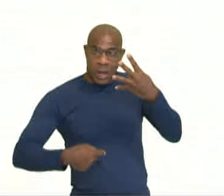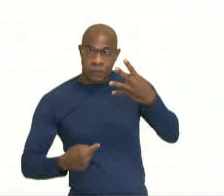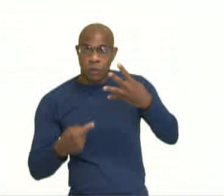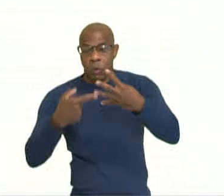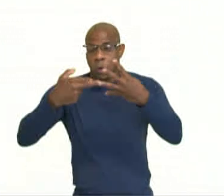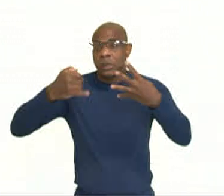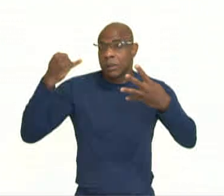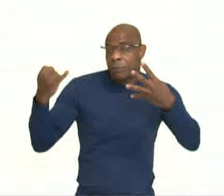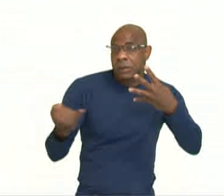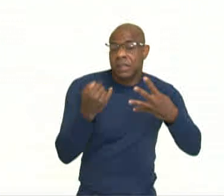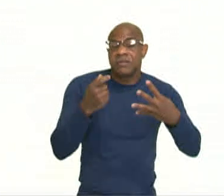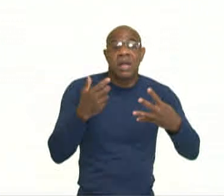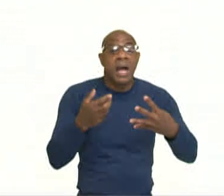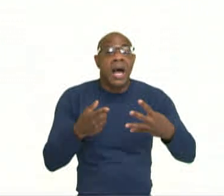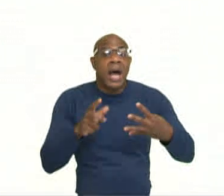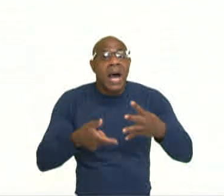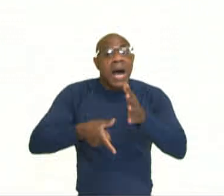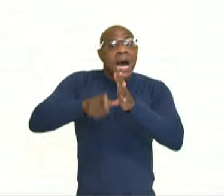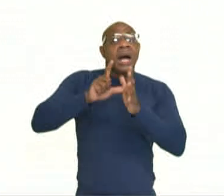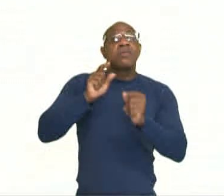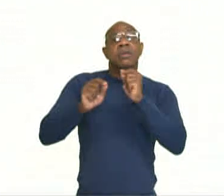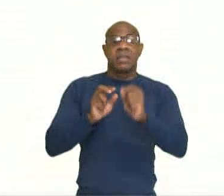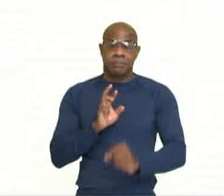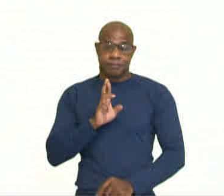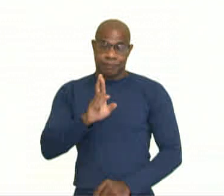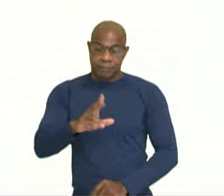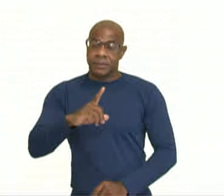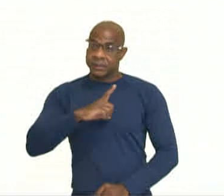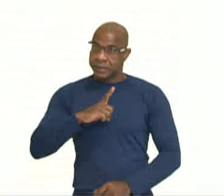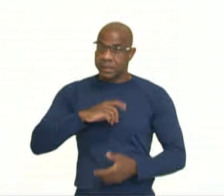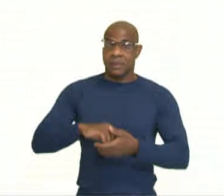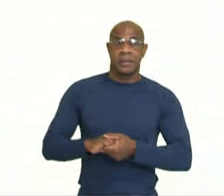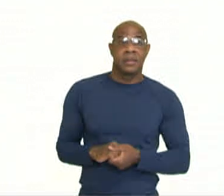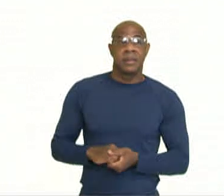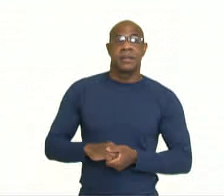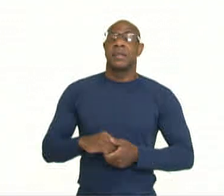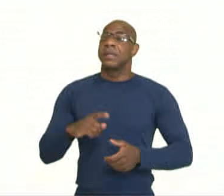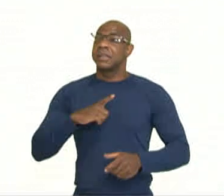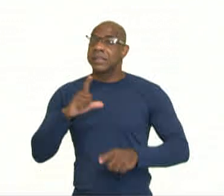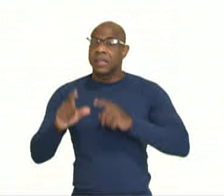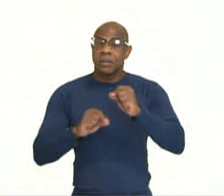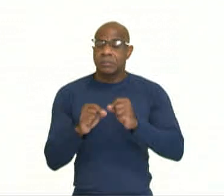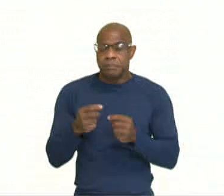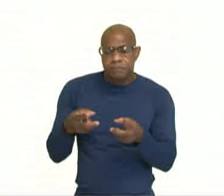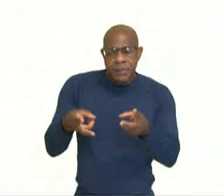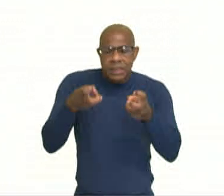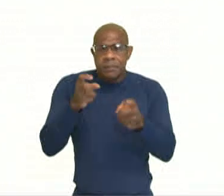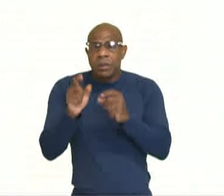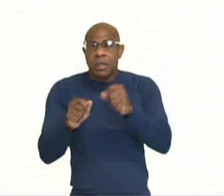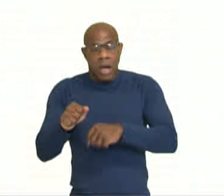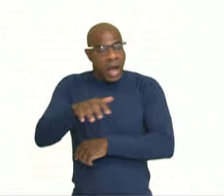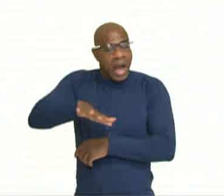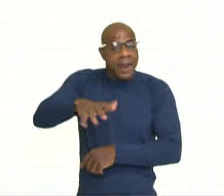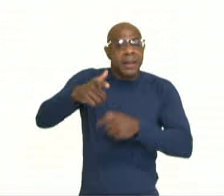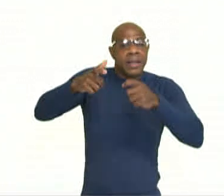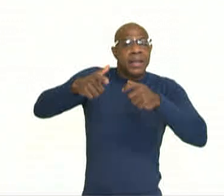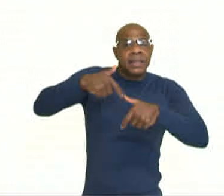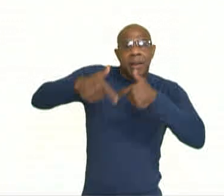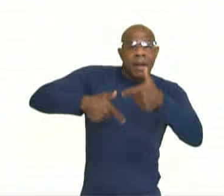de trazer um resultado: exame de personalidade, impressões sobre as áreas de